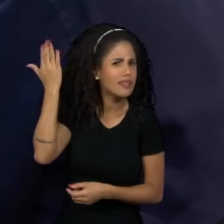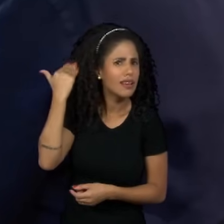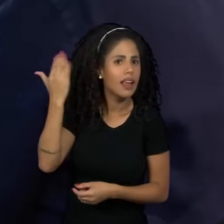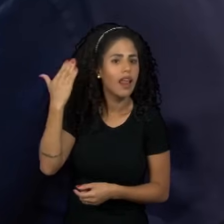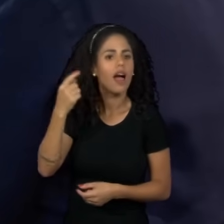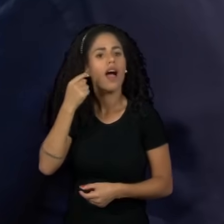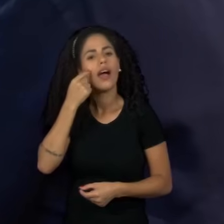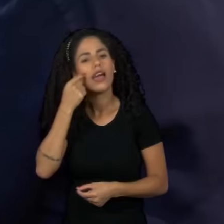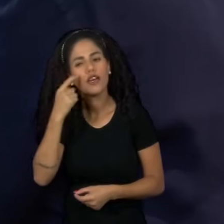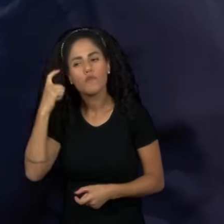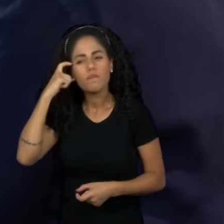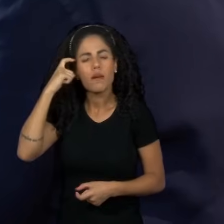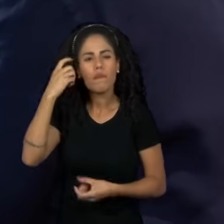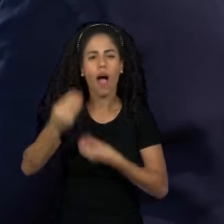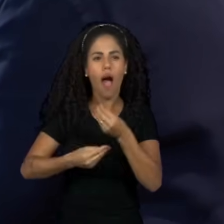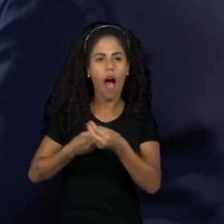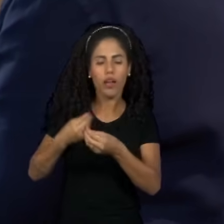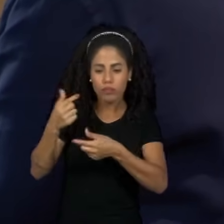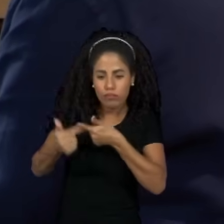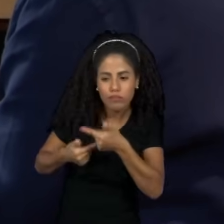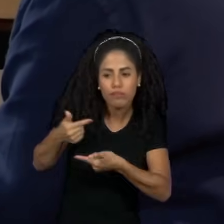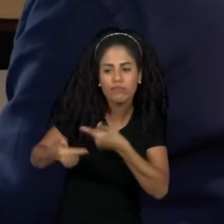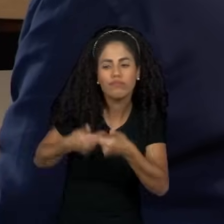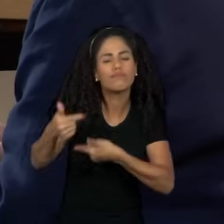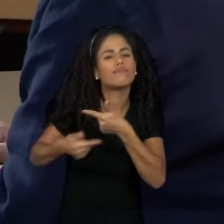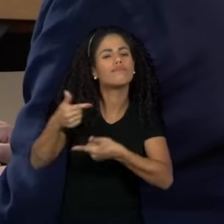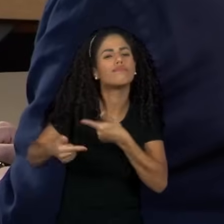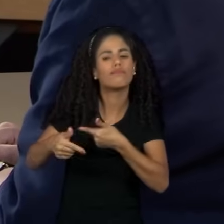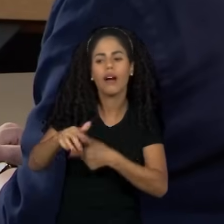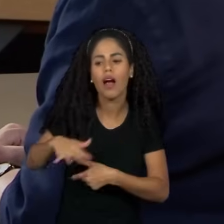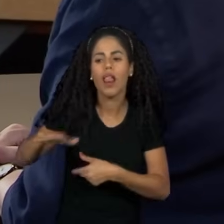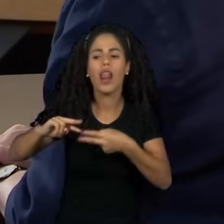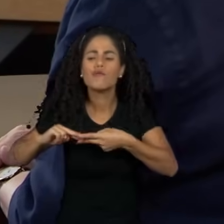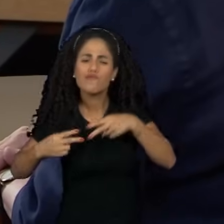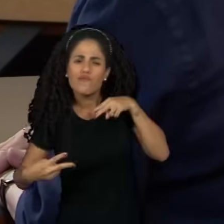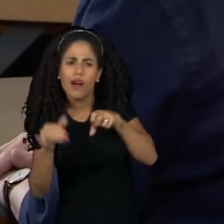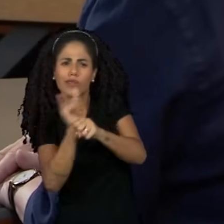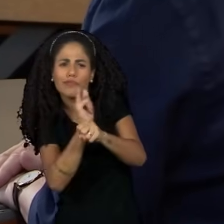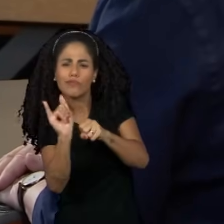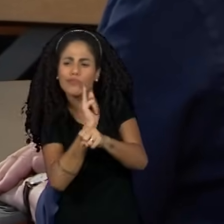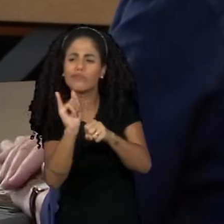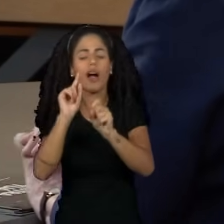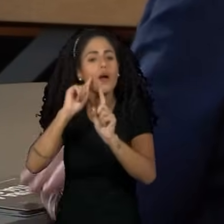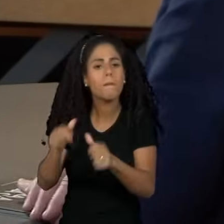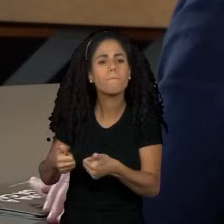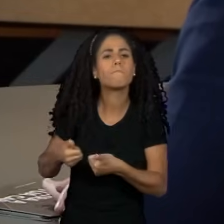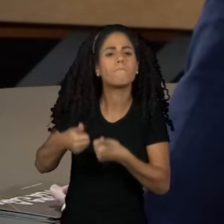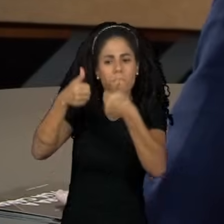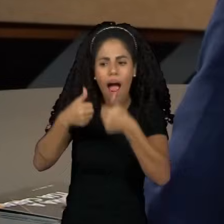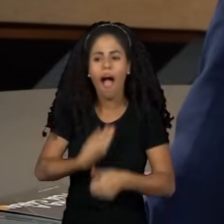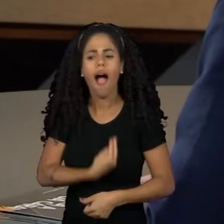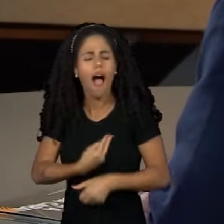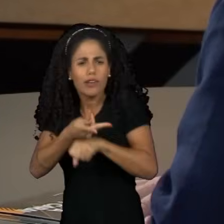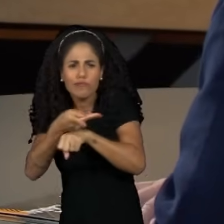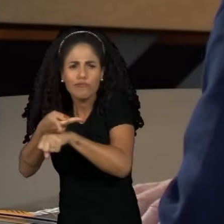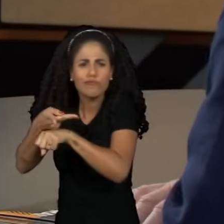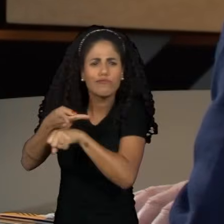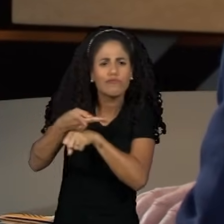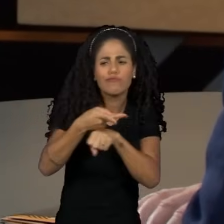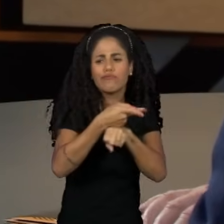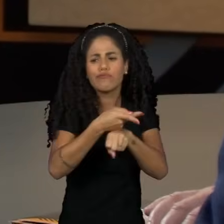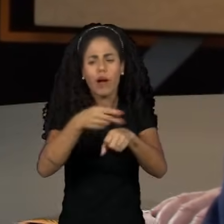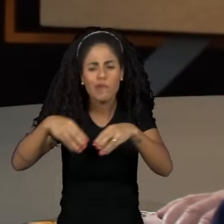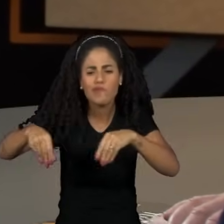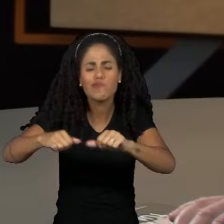de parar com o trabalho no melhoramento genético, eu estava na busca de terra. E terra naquele tempo,